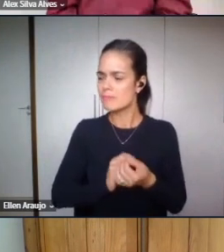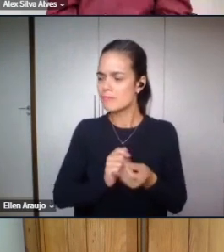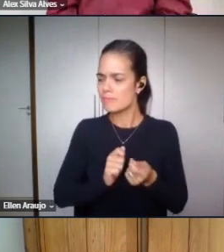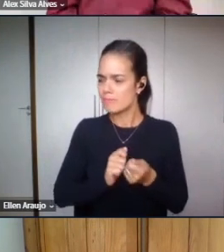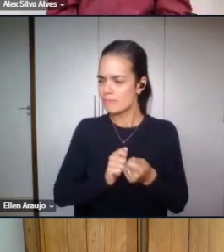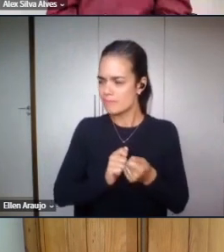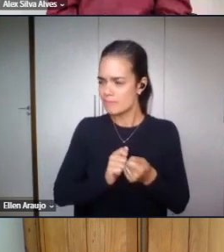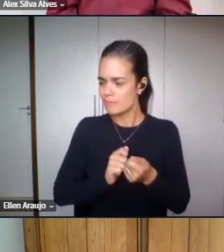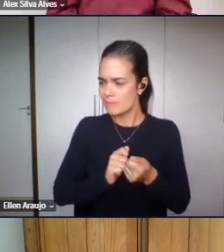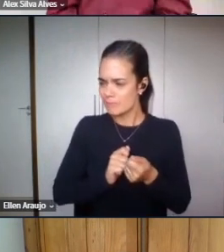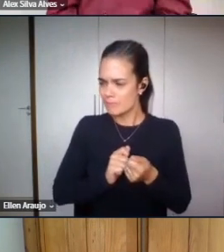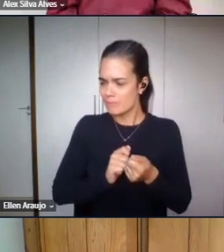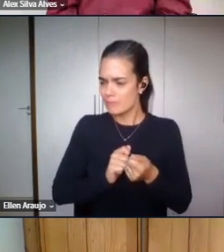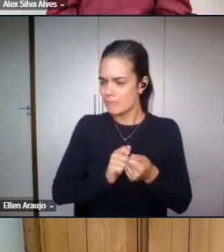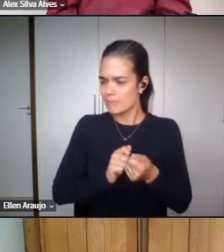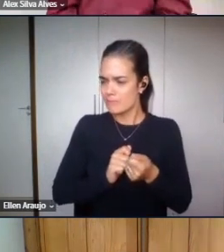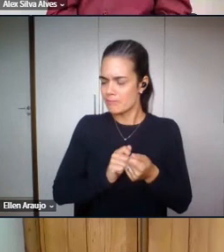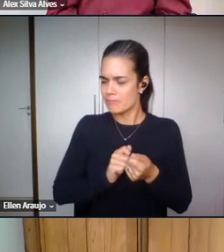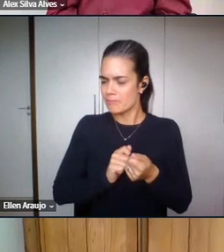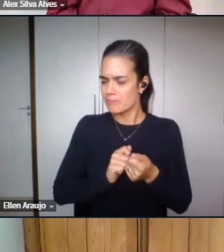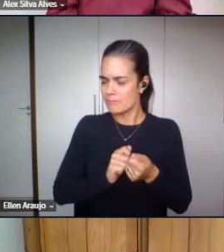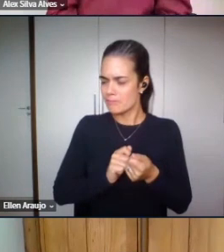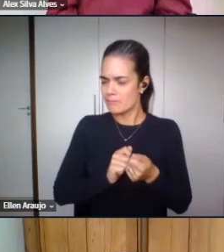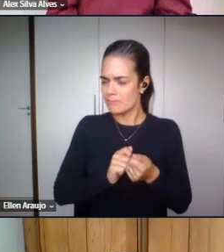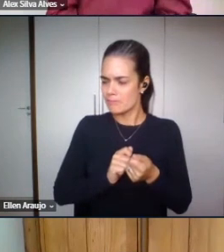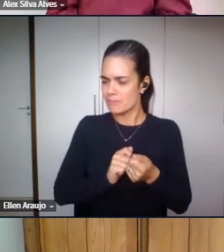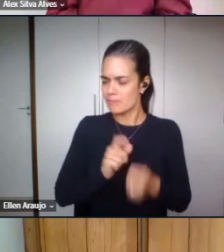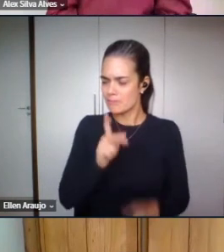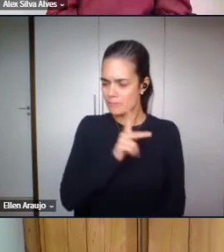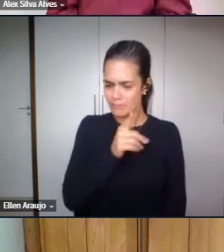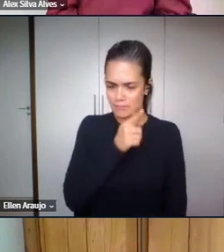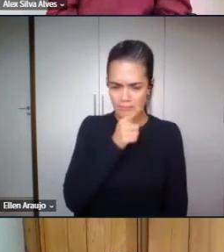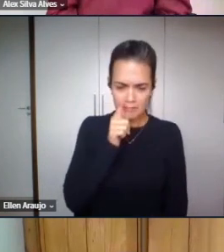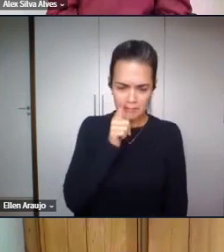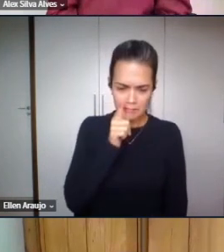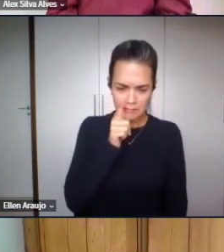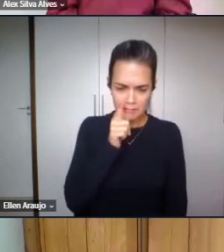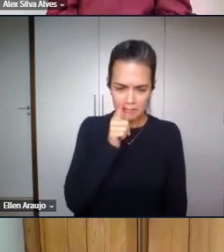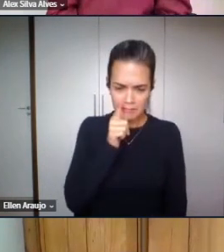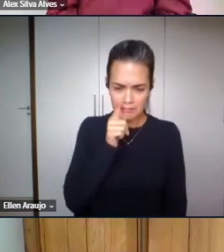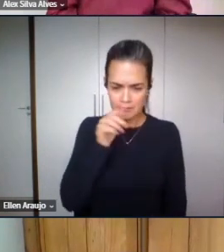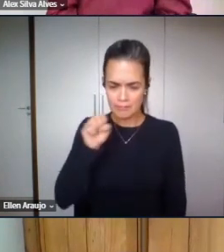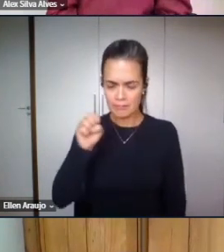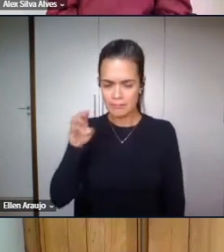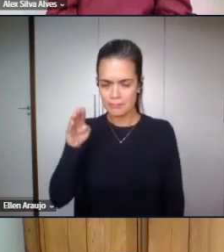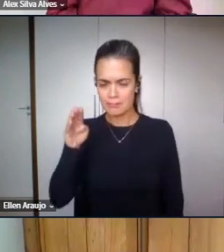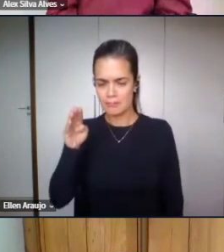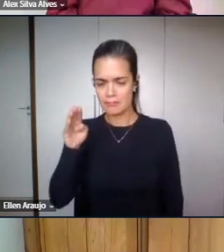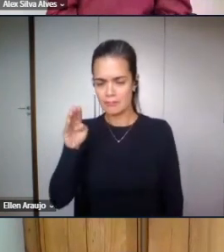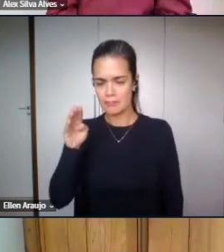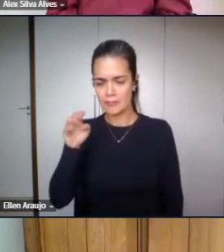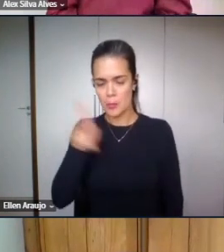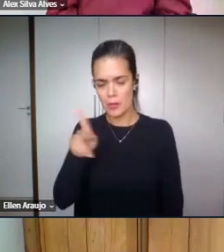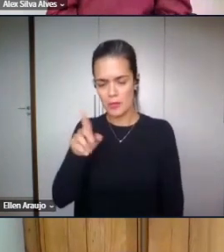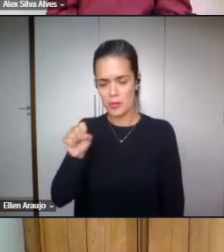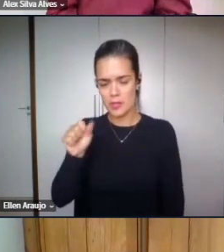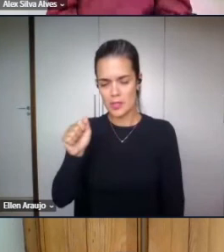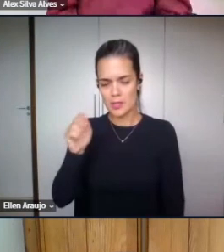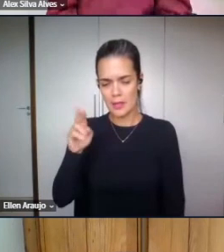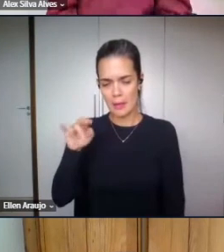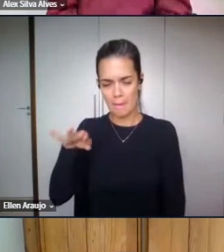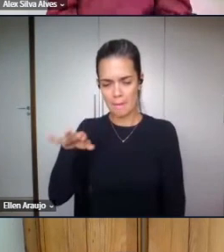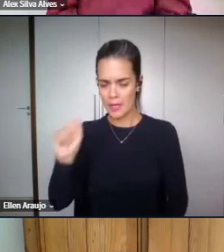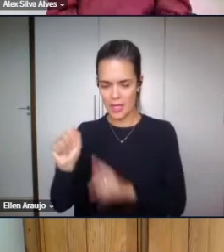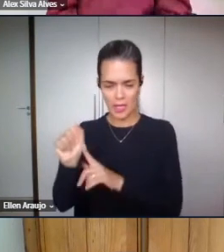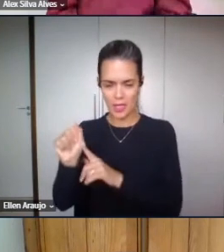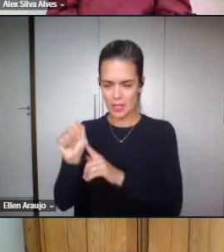Deixa eu ver se foi, já aqui no Glaucio, a Sabrina não vou nem comentar, porque a Sabrina vai lá na